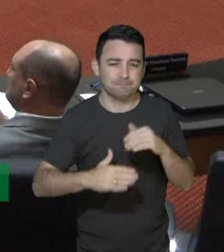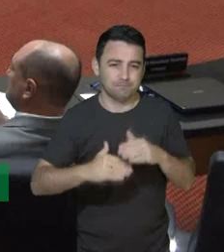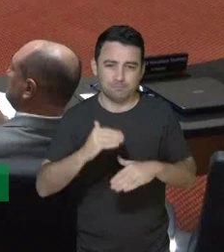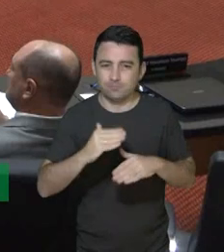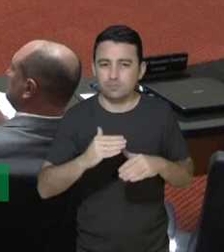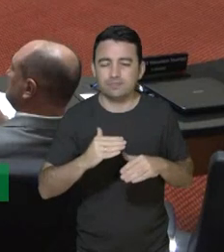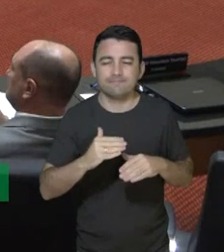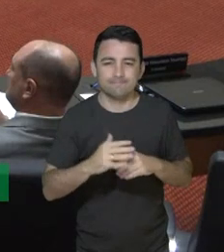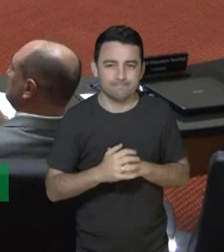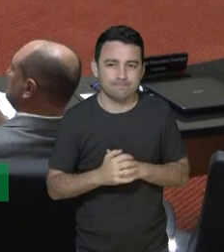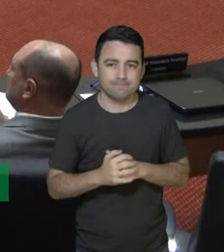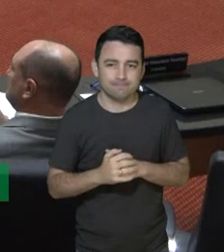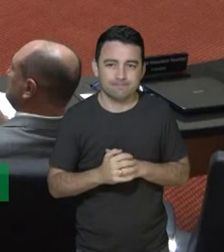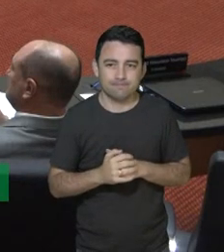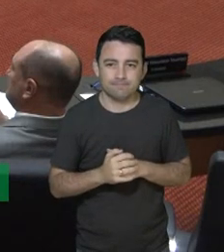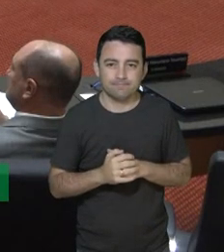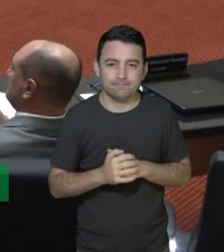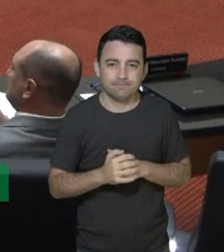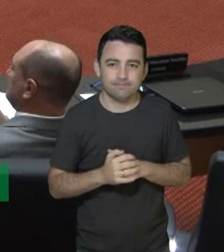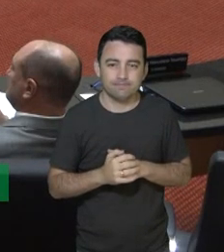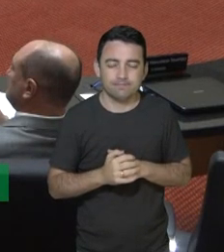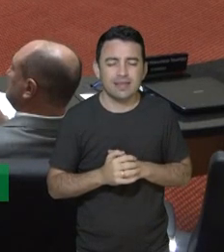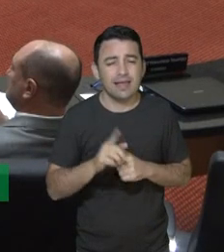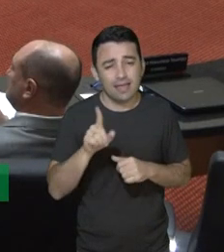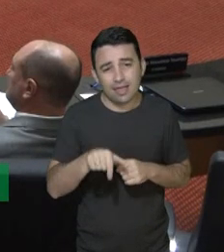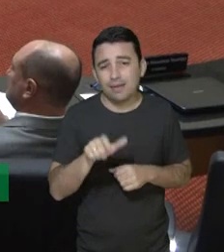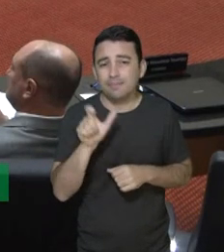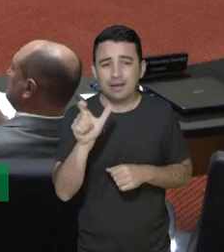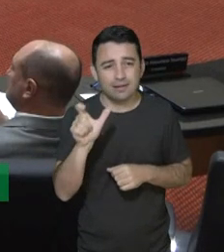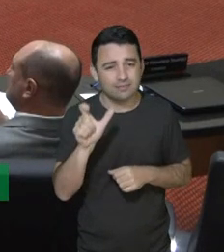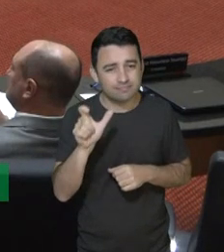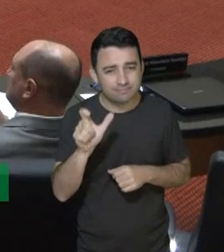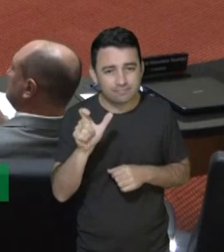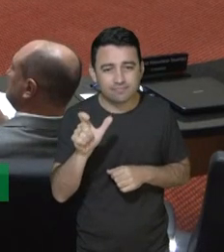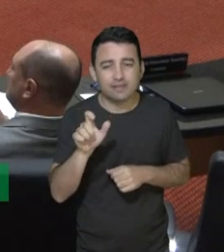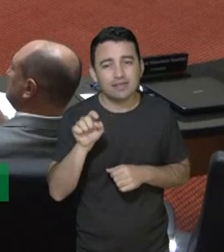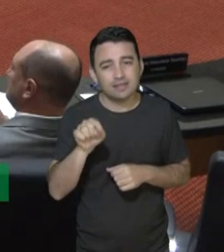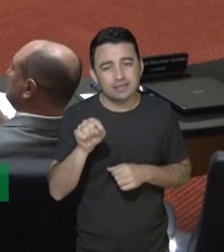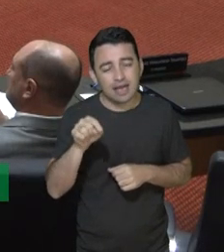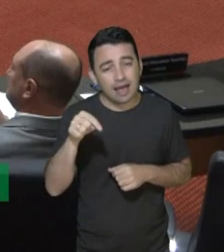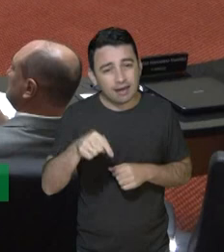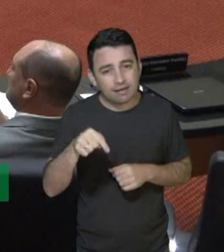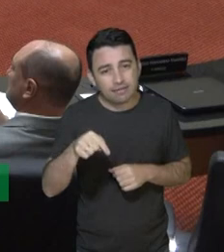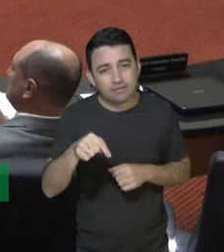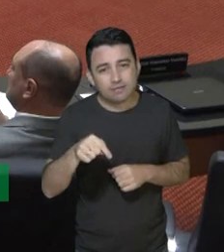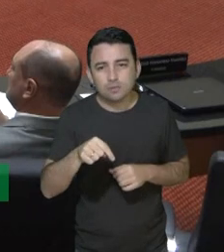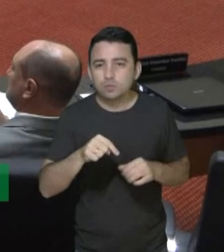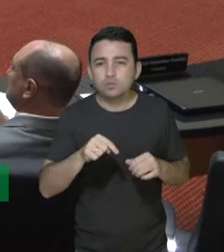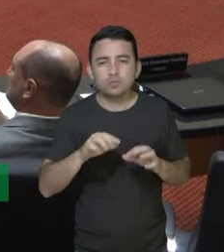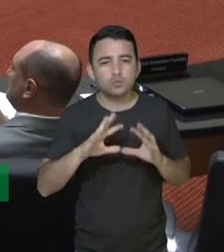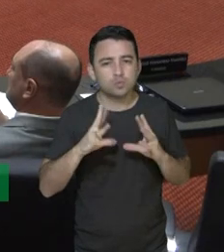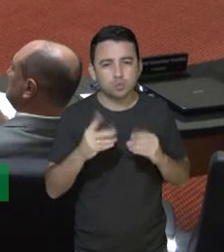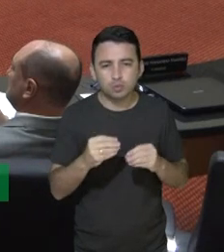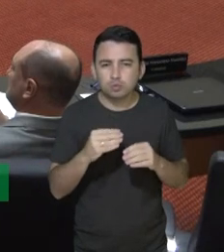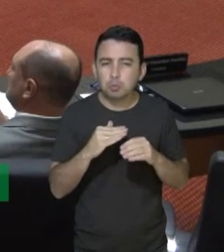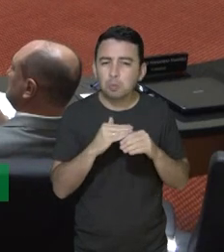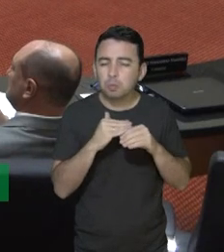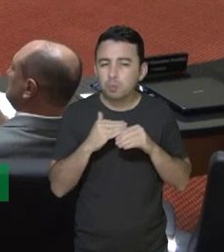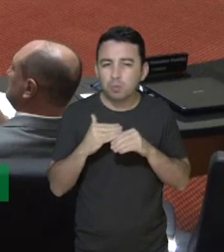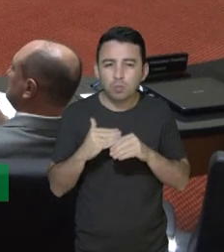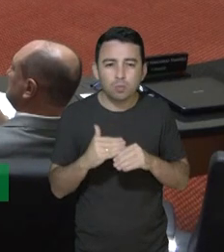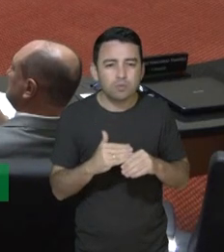E essa foi a palavra aqui praticamente serena